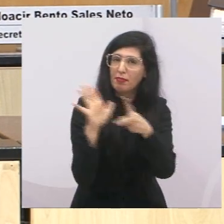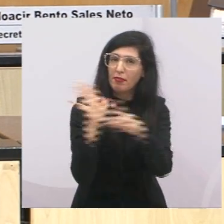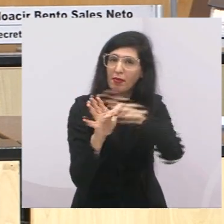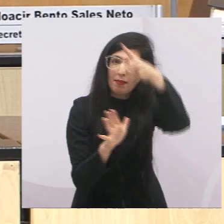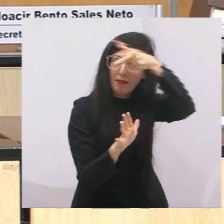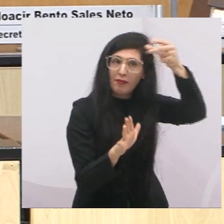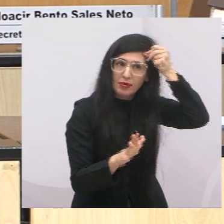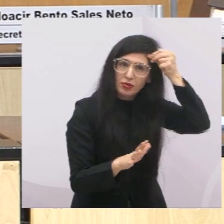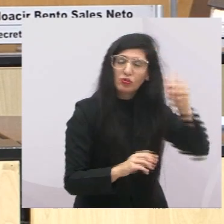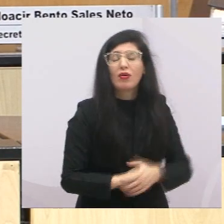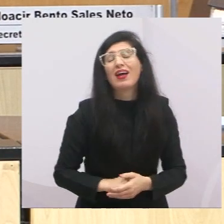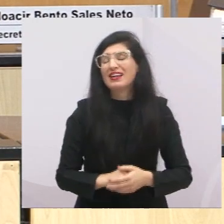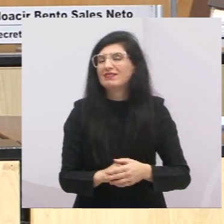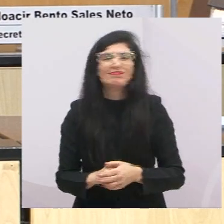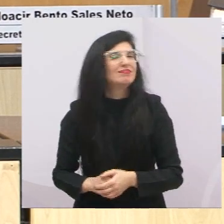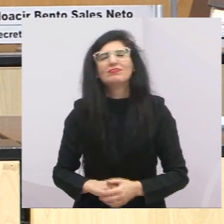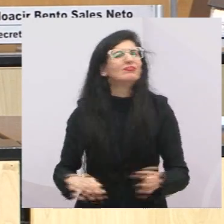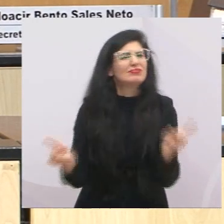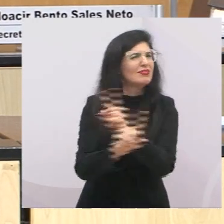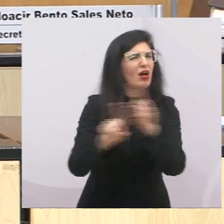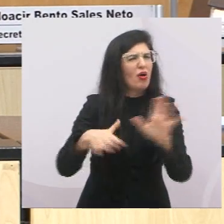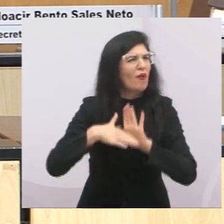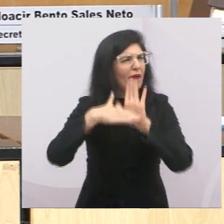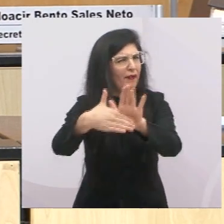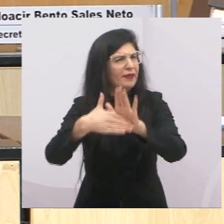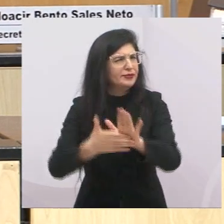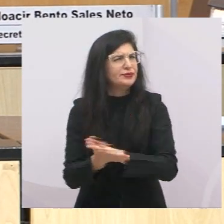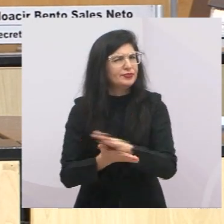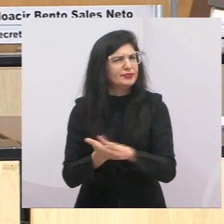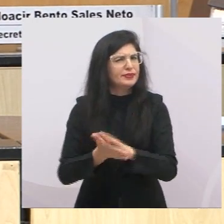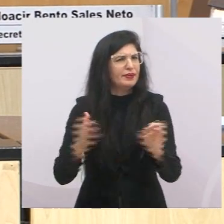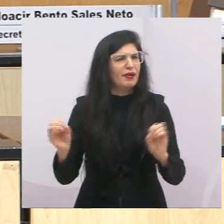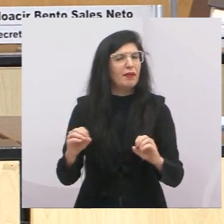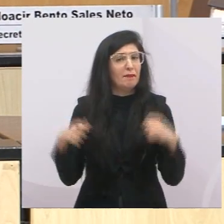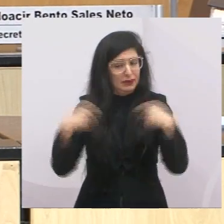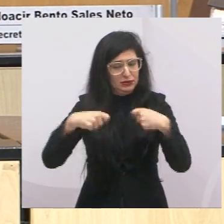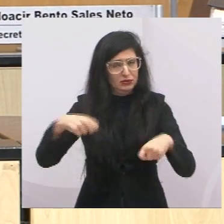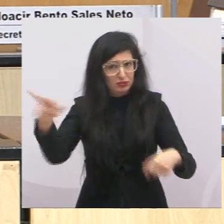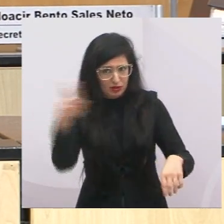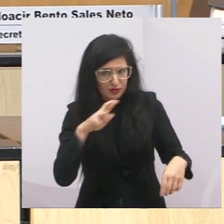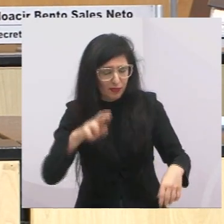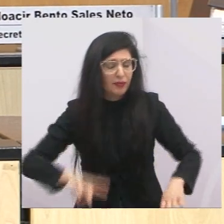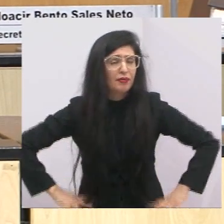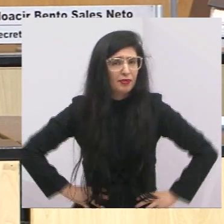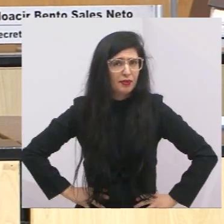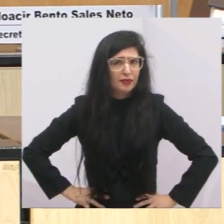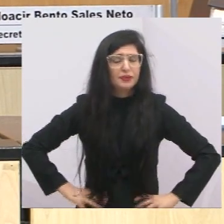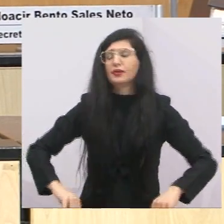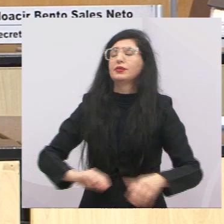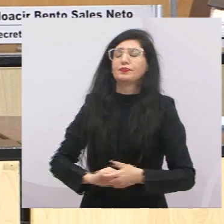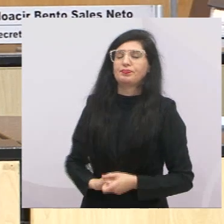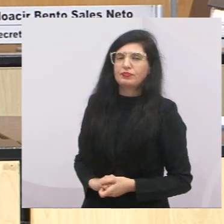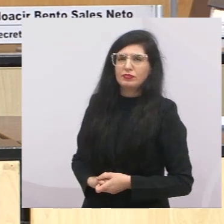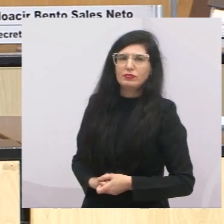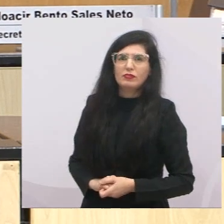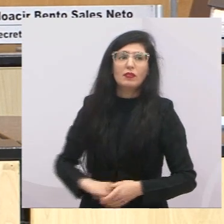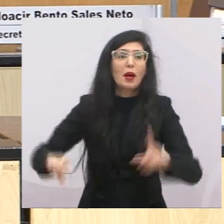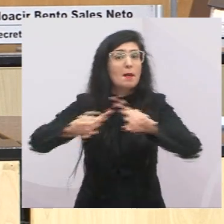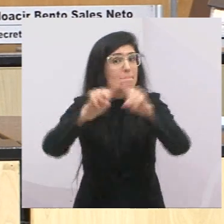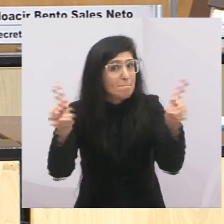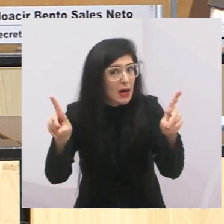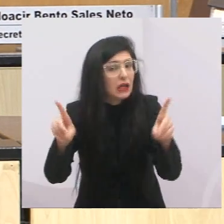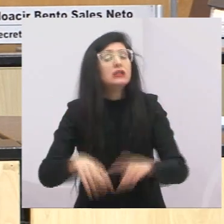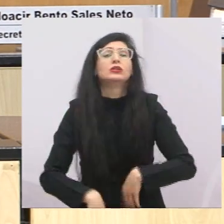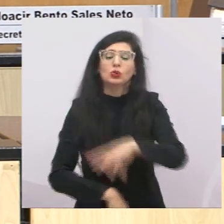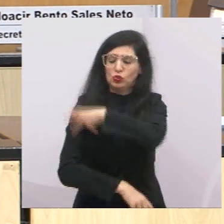não atendendo assim ao requerido no pedido. Considerando o reconhecido trabalho da instituição